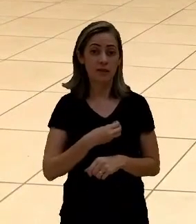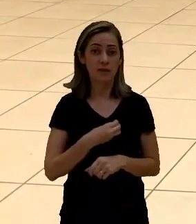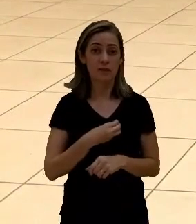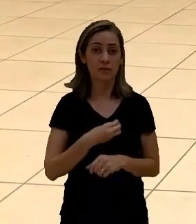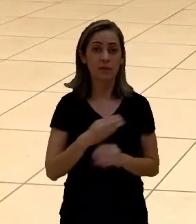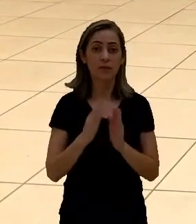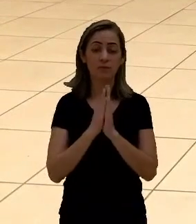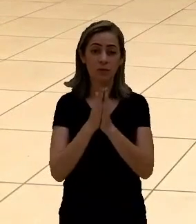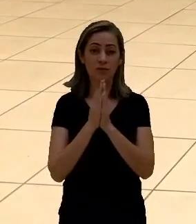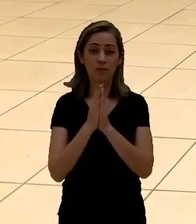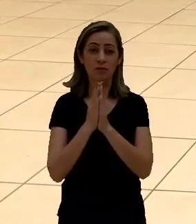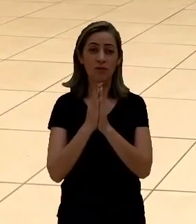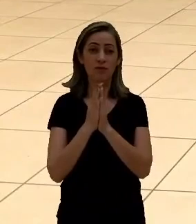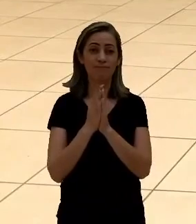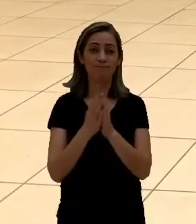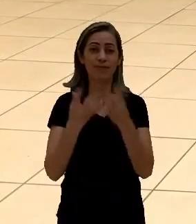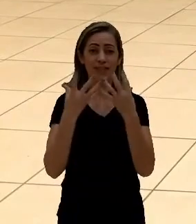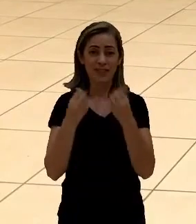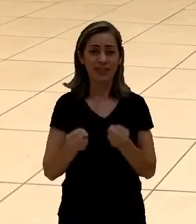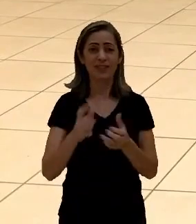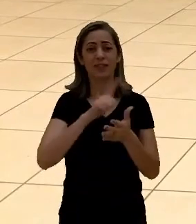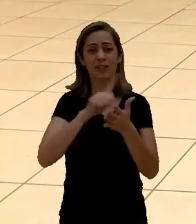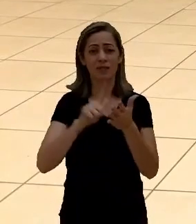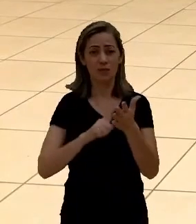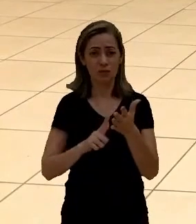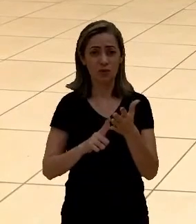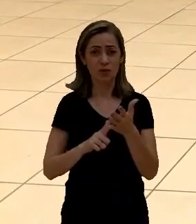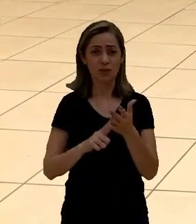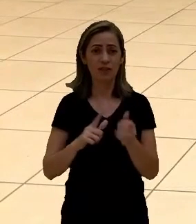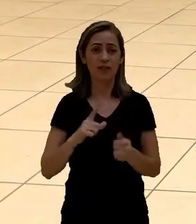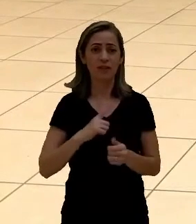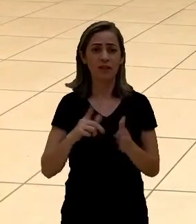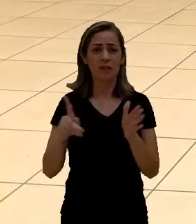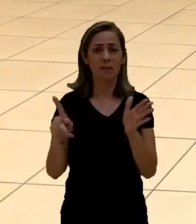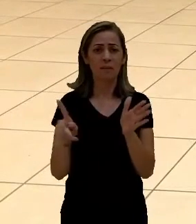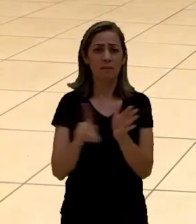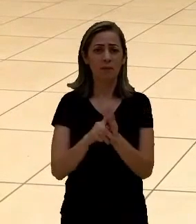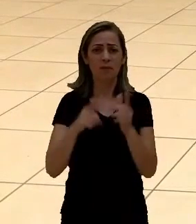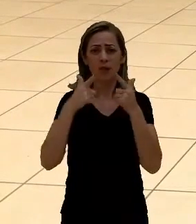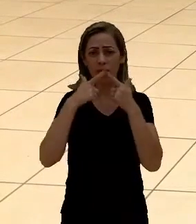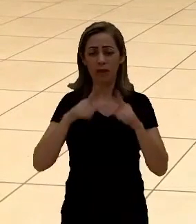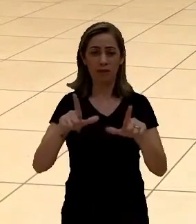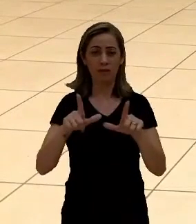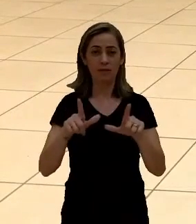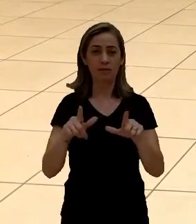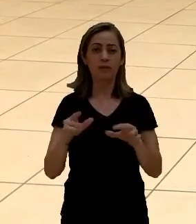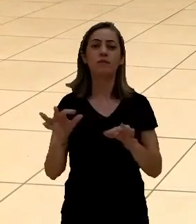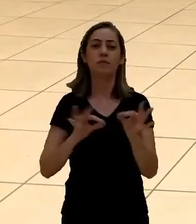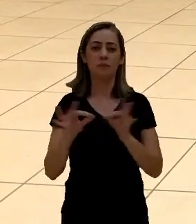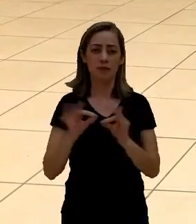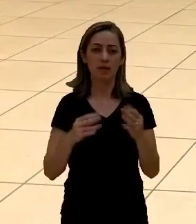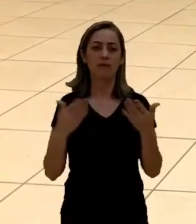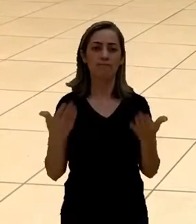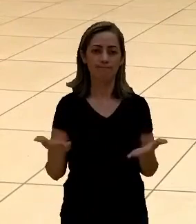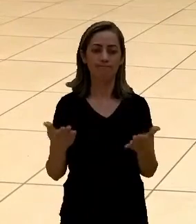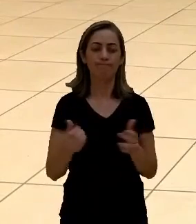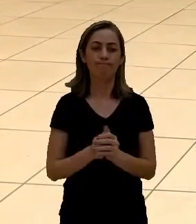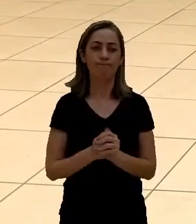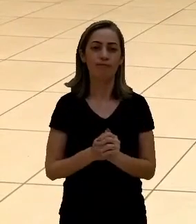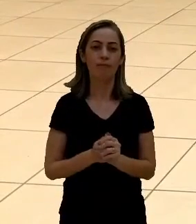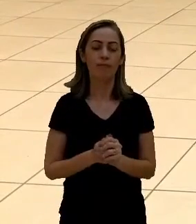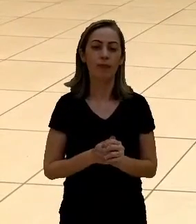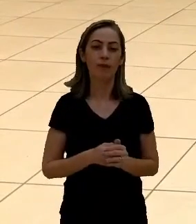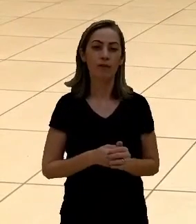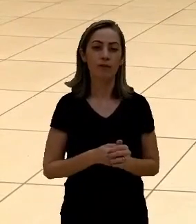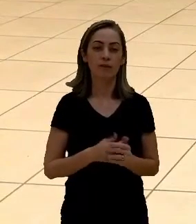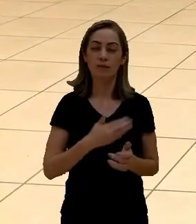liturgia falar por si só ela já é preparada para isto queridos eh queridas equipes de